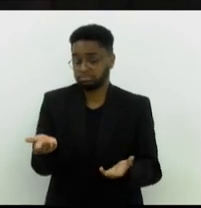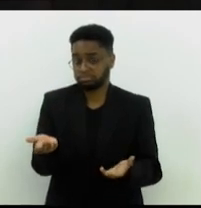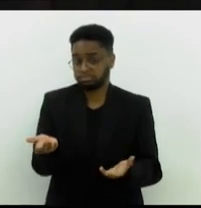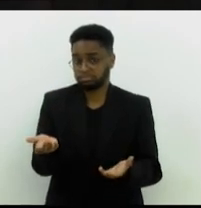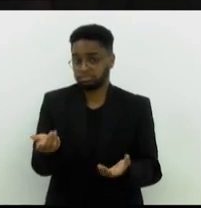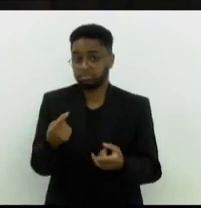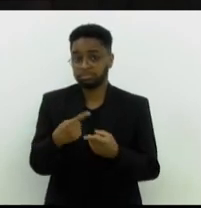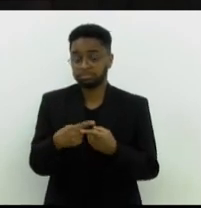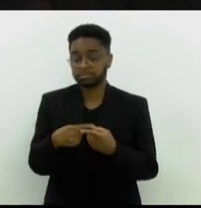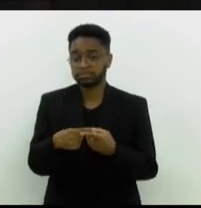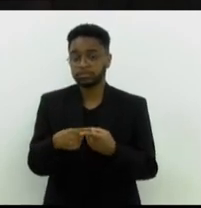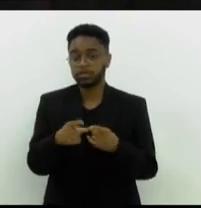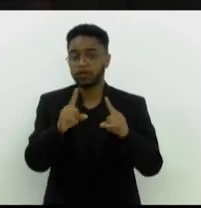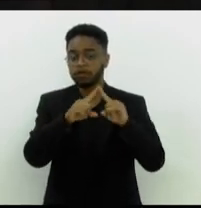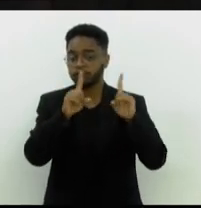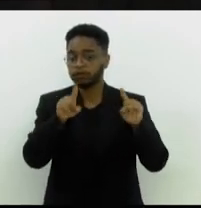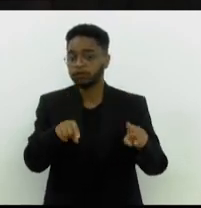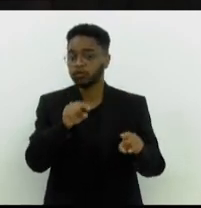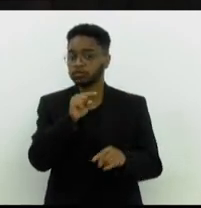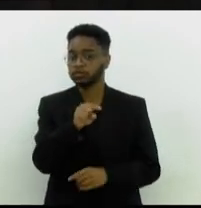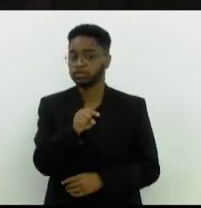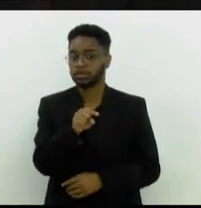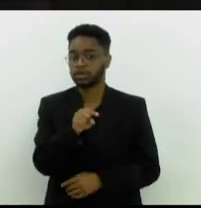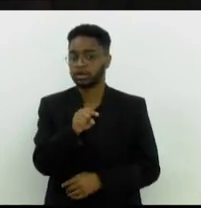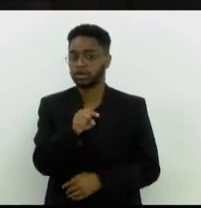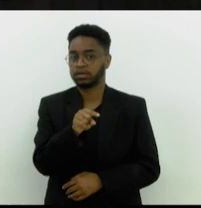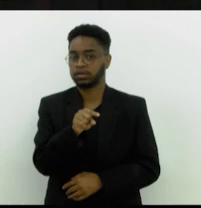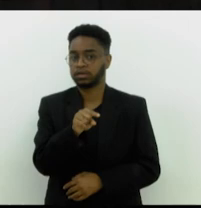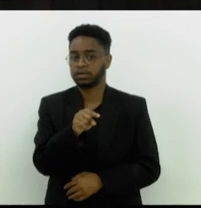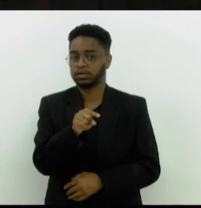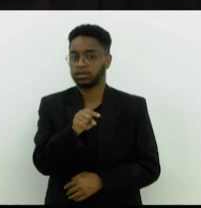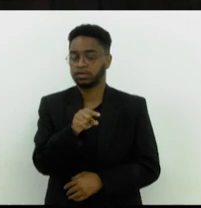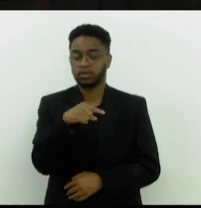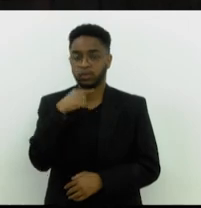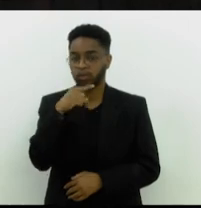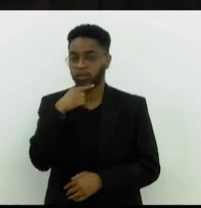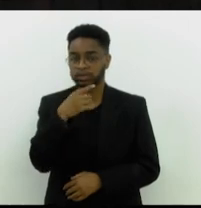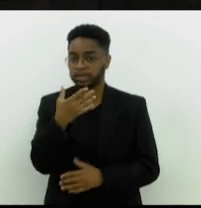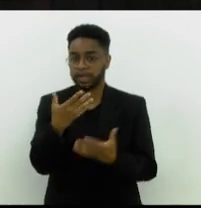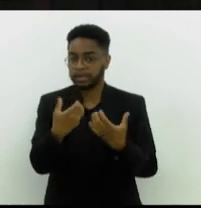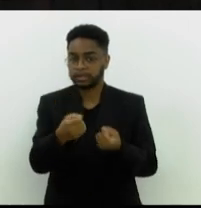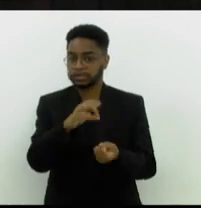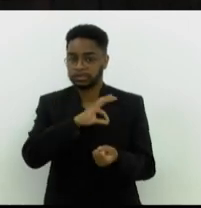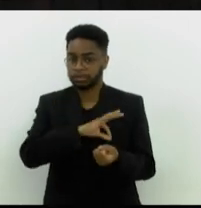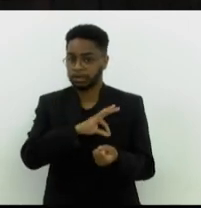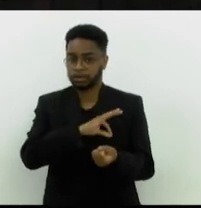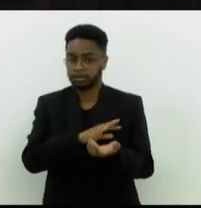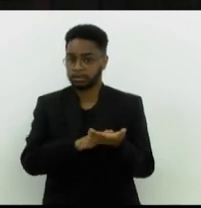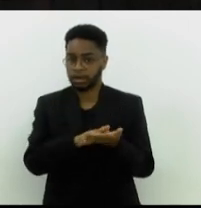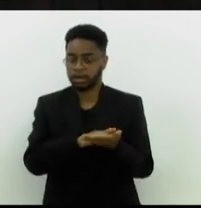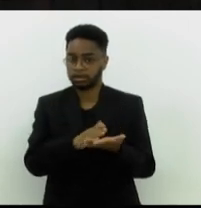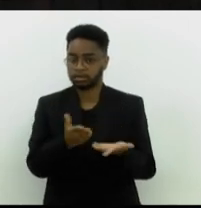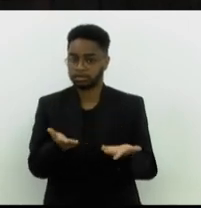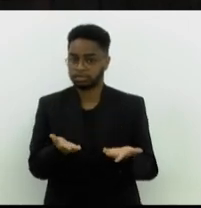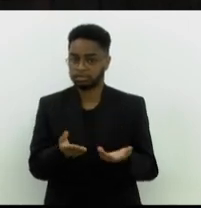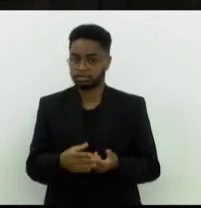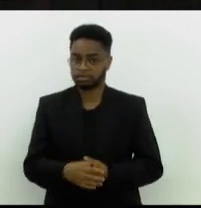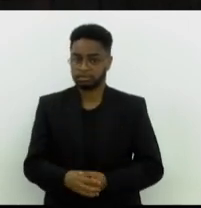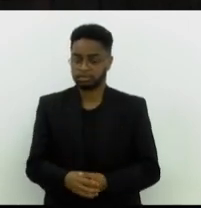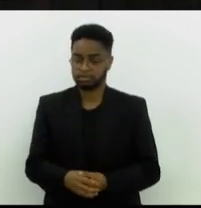em que o funcionário não tinha mais como receber os seus salários?